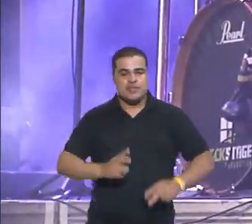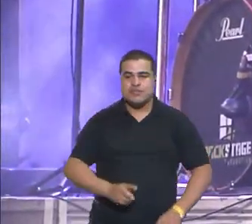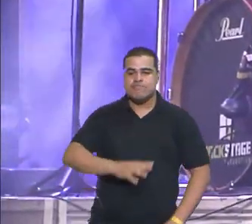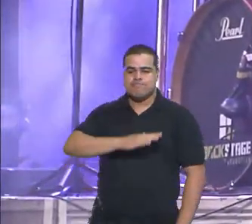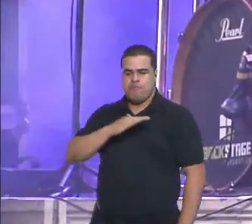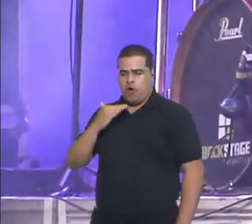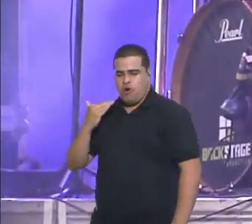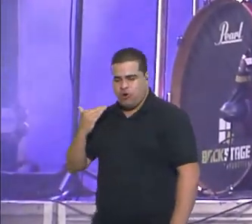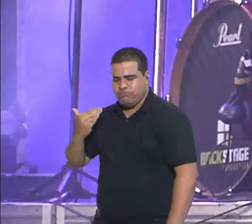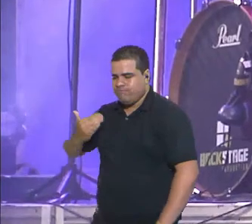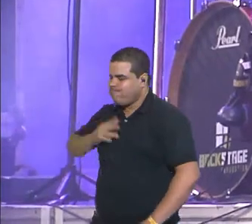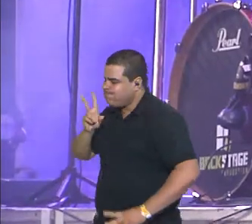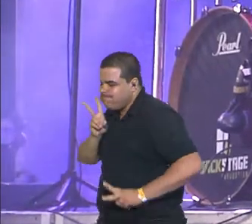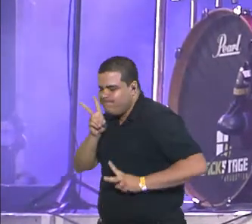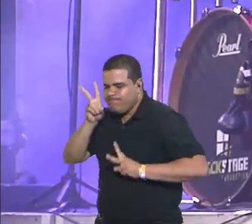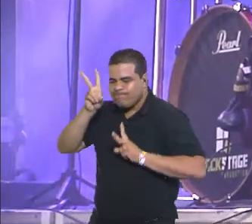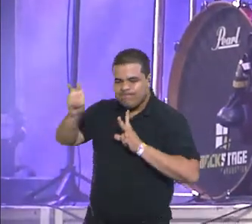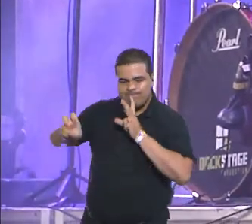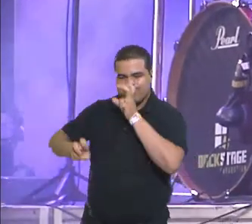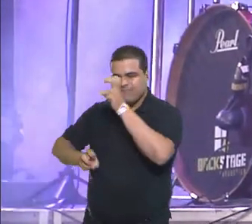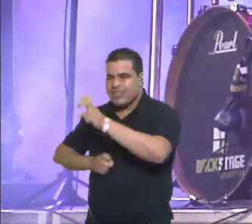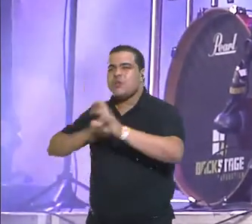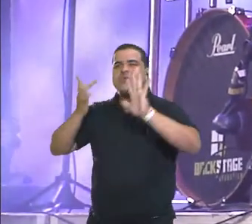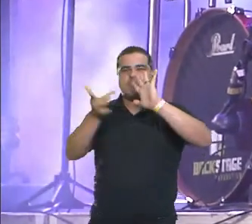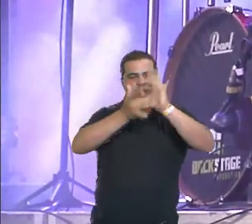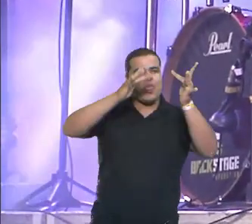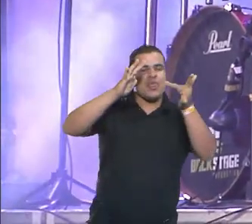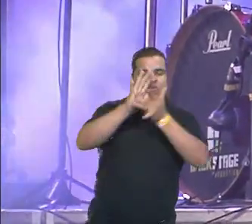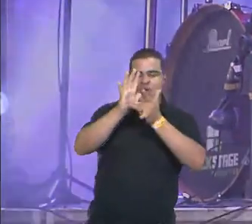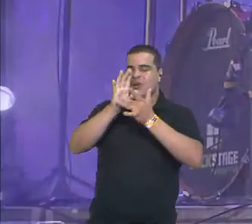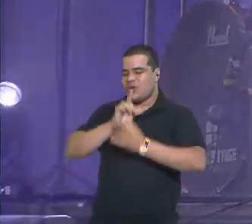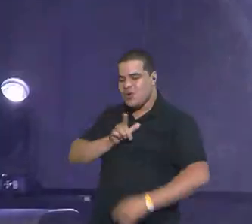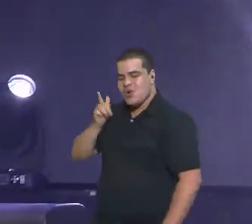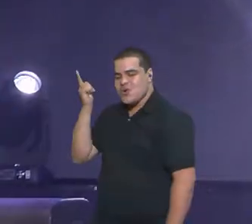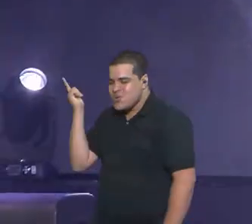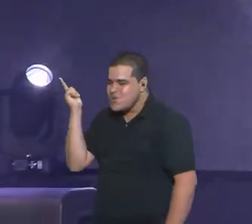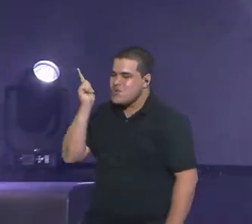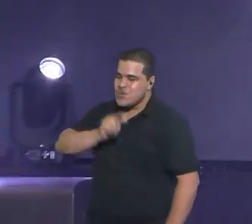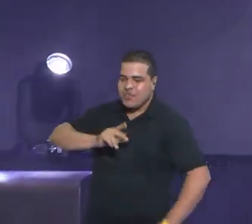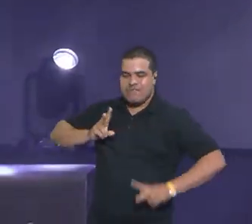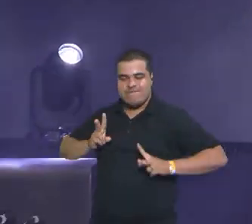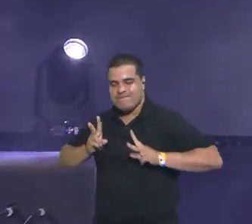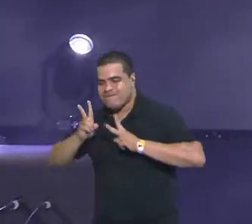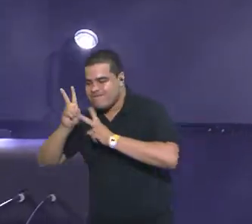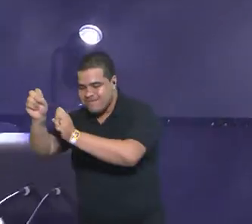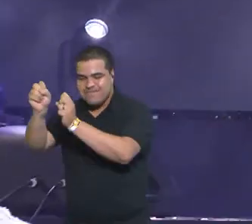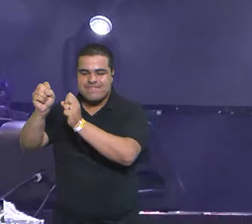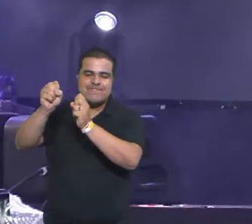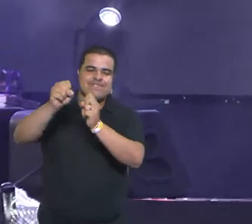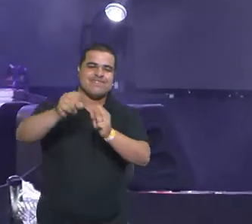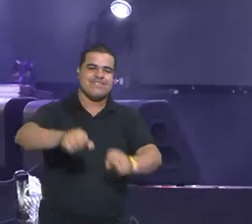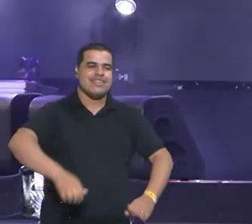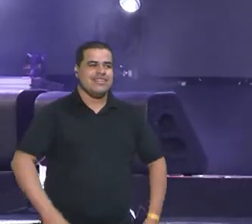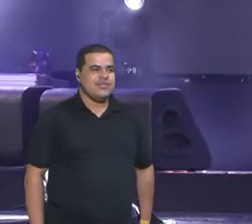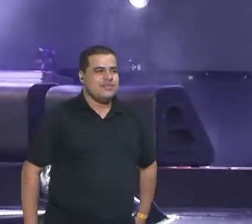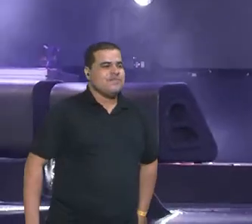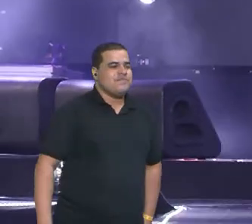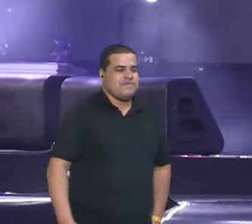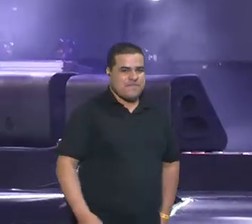Jesus a morte venceu toda a morte vem